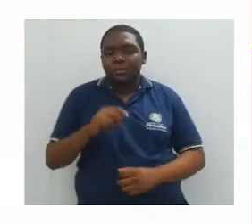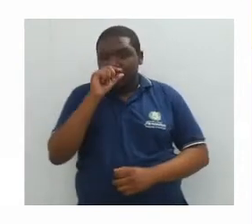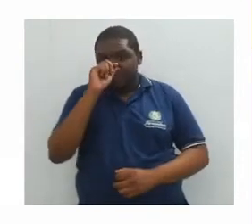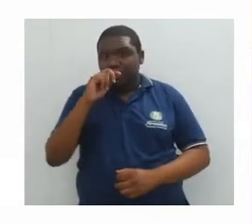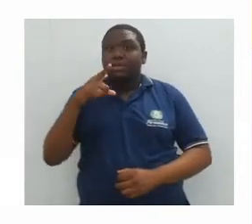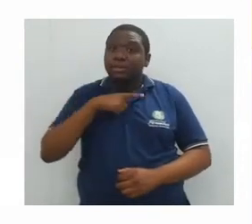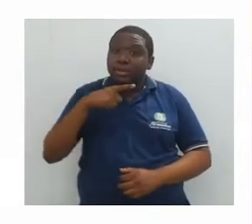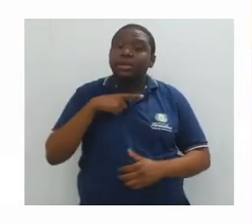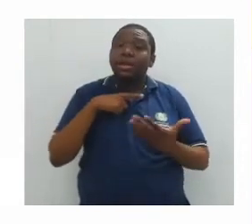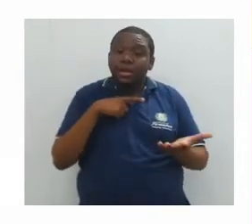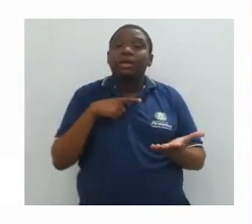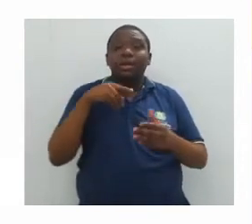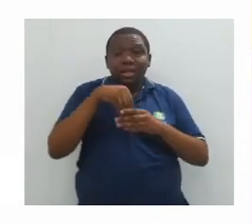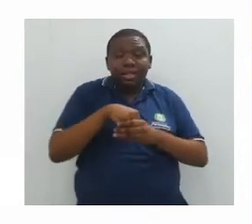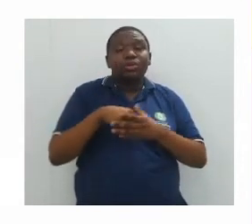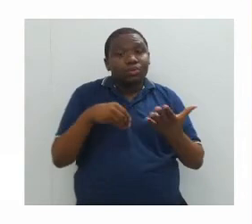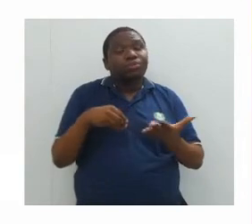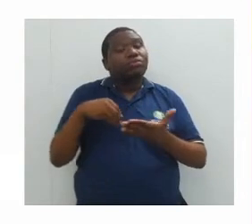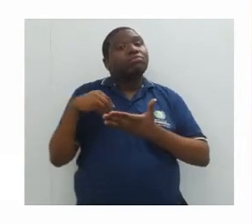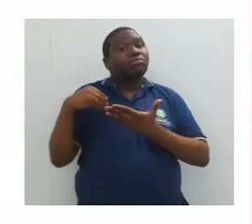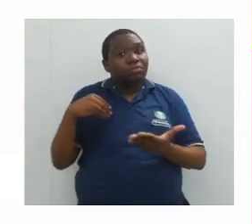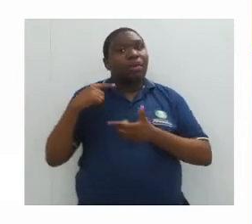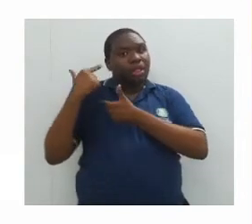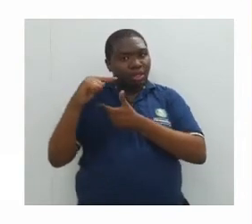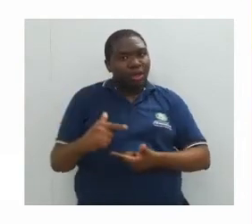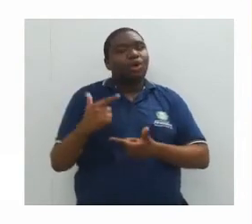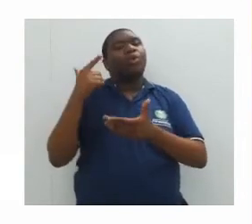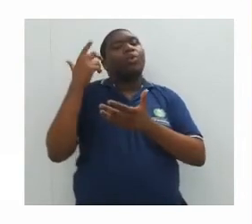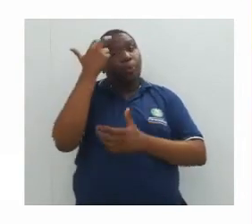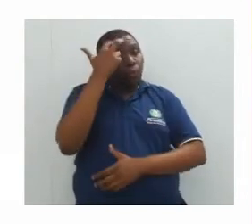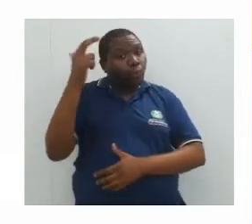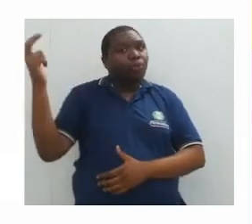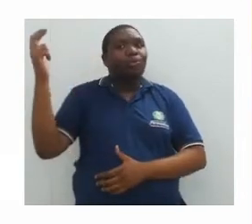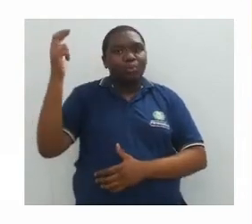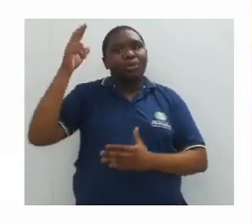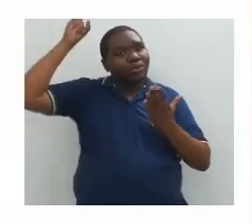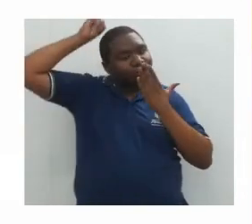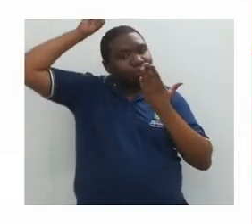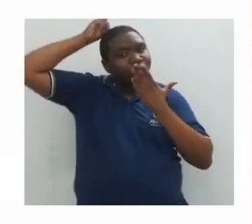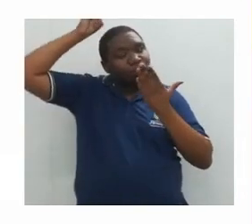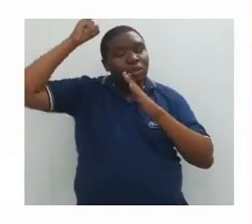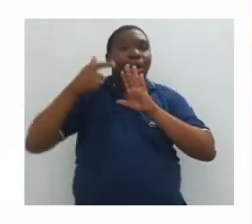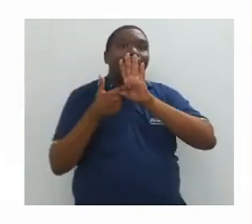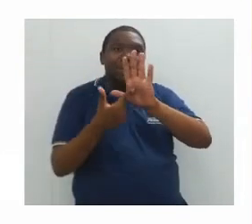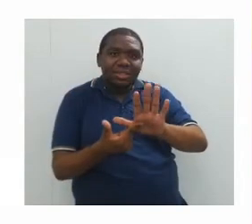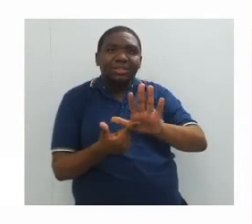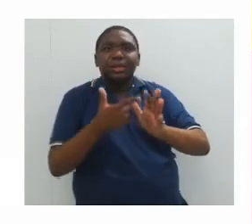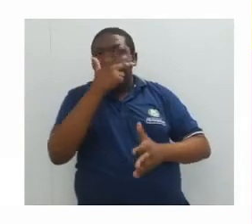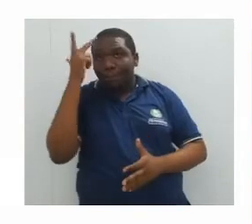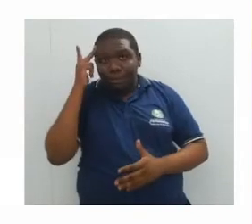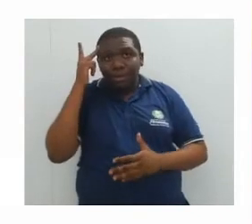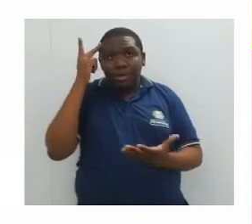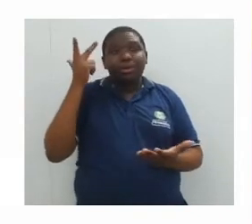que perpetua essas tradições da cultura indígena. Então, essa apresentação de índios,